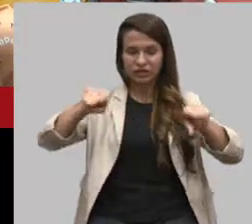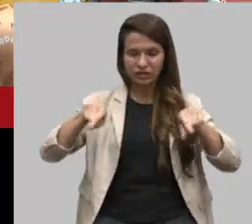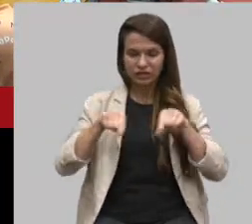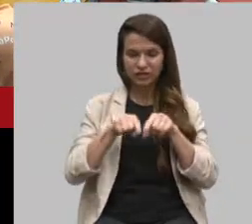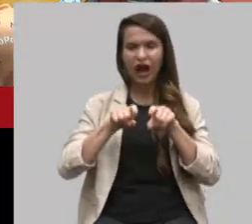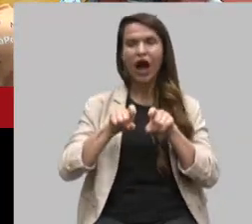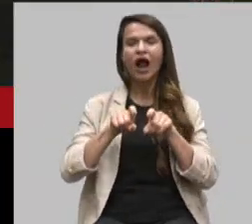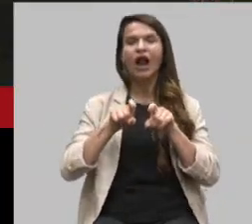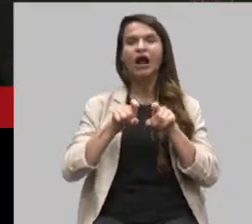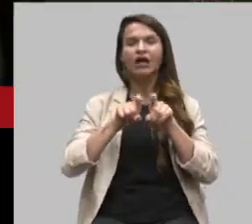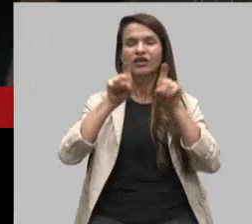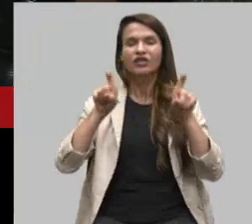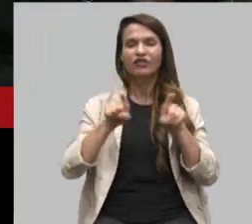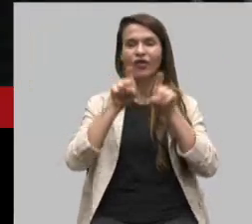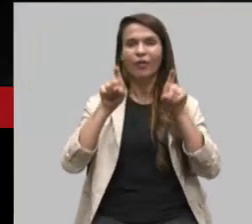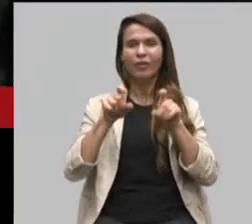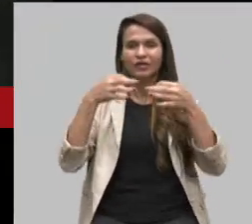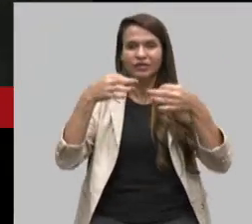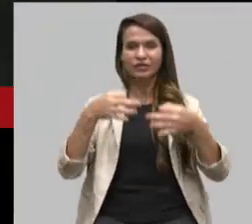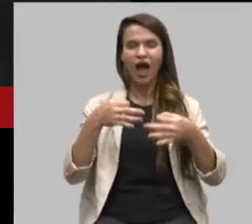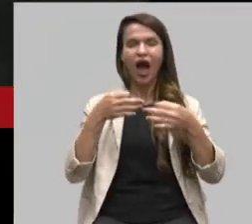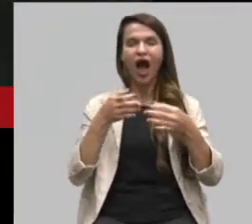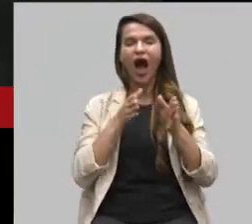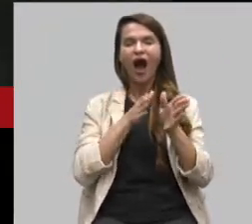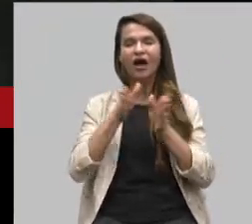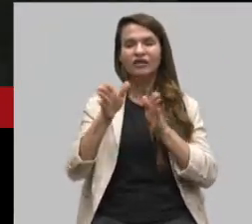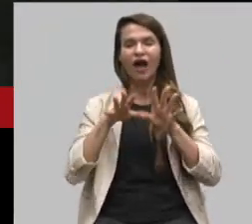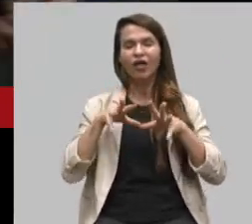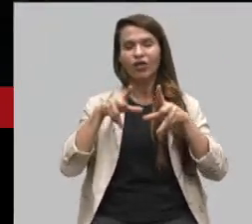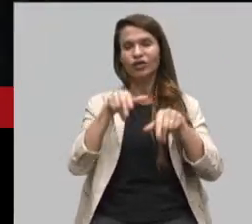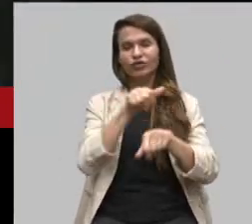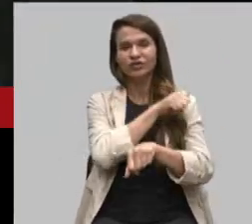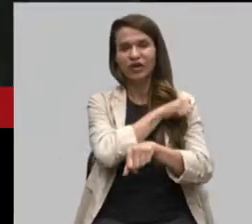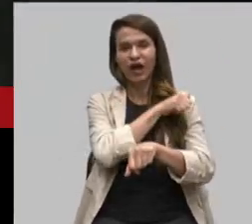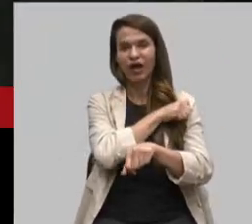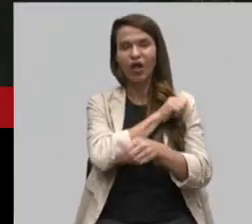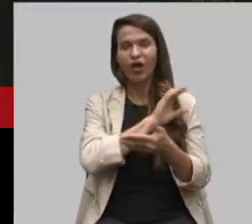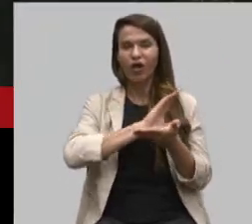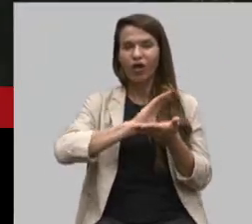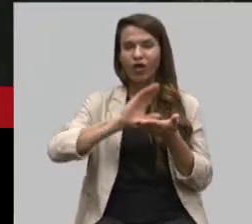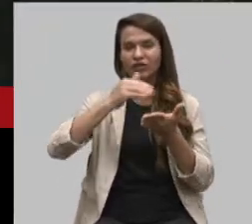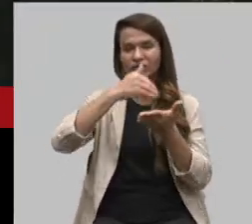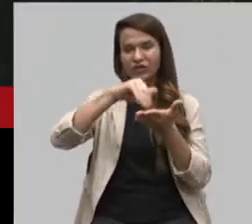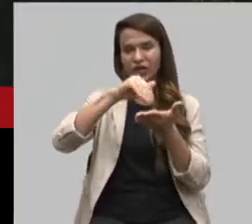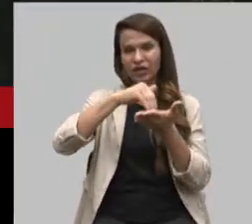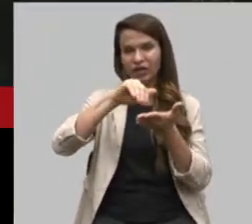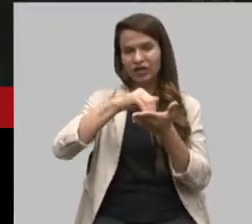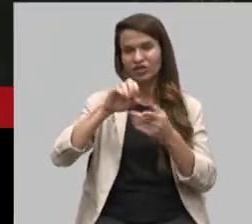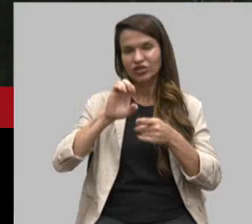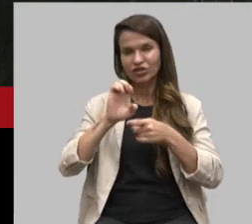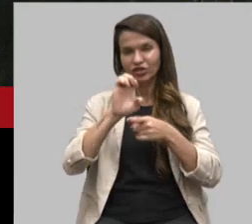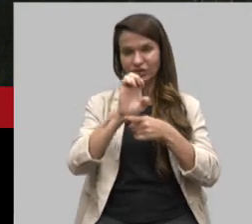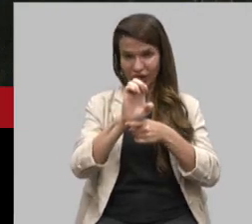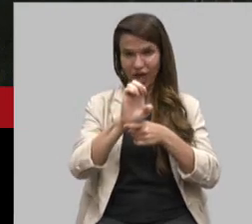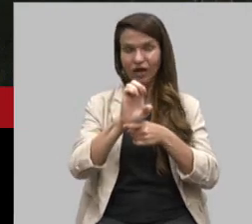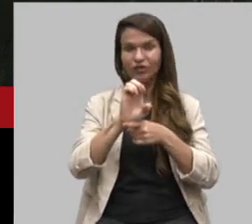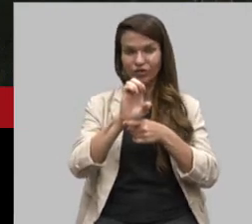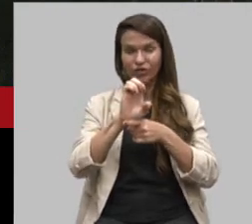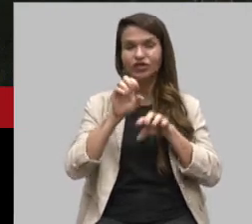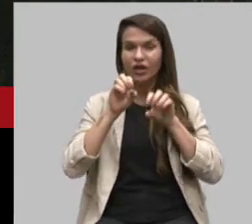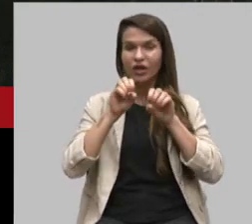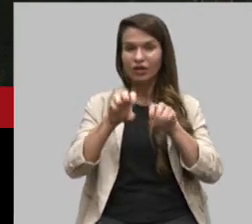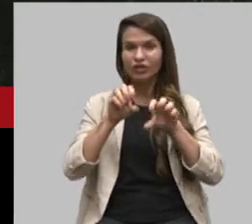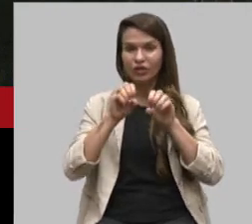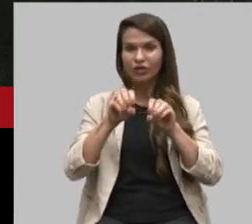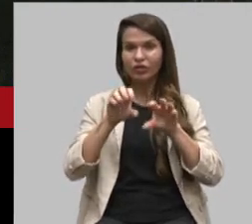adequadas e acessíveis a todos os alunos custeadas pela Secretaria de Estado de Educação e